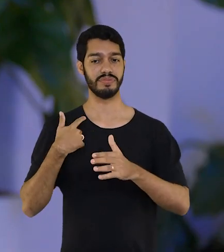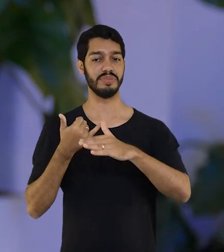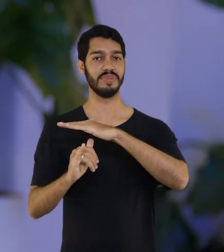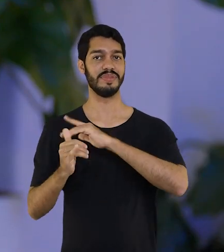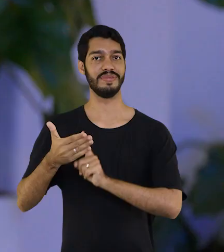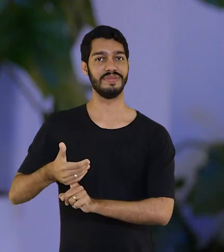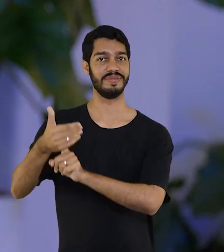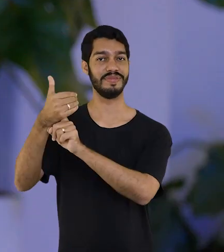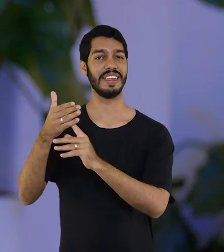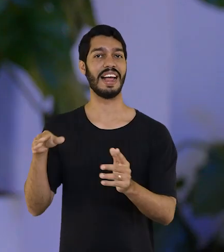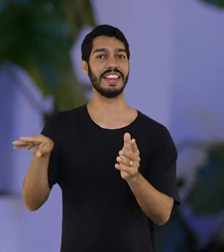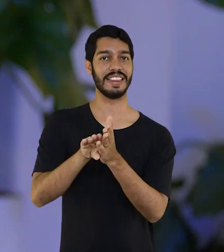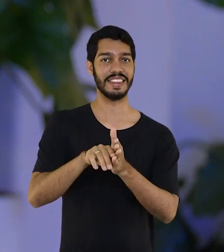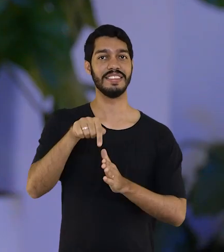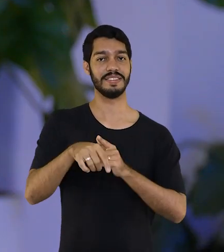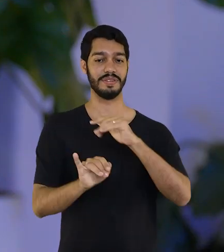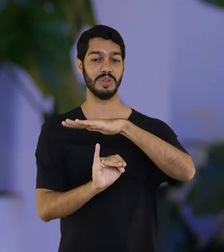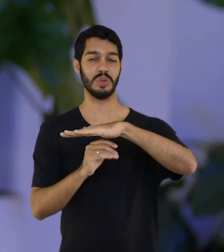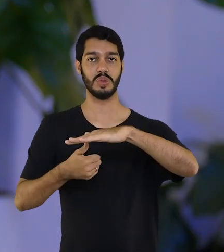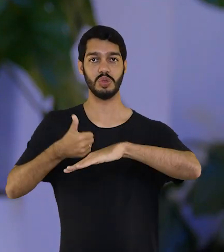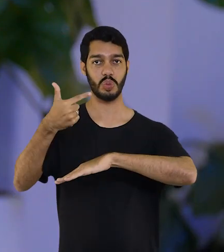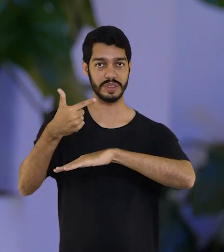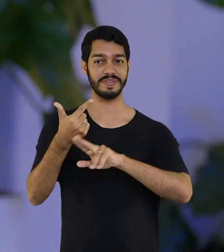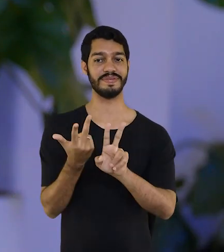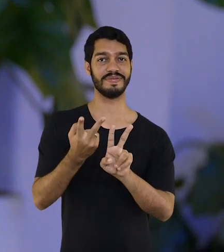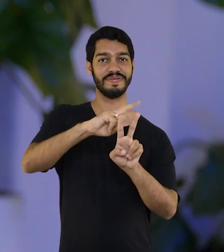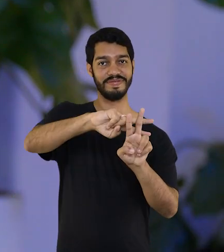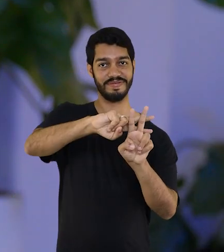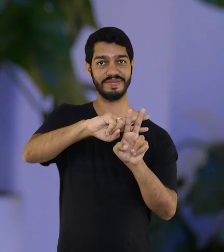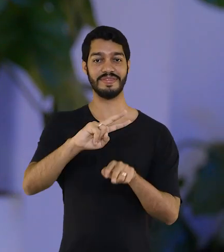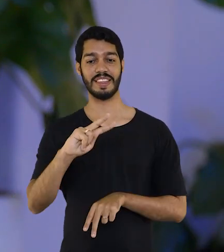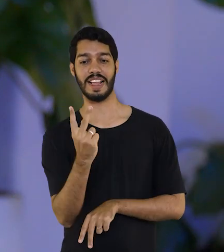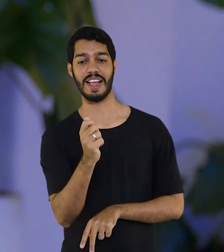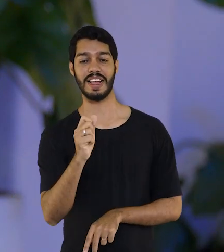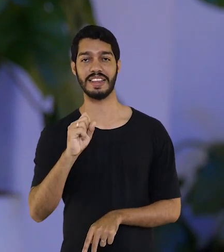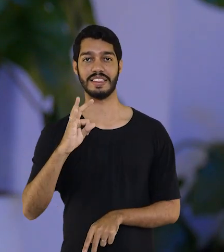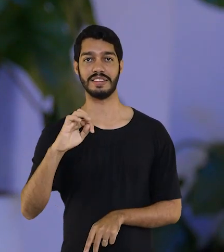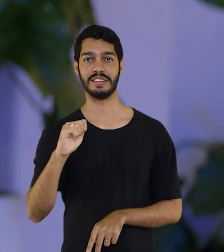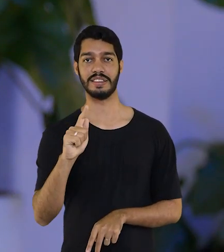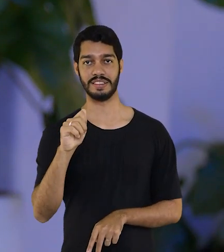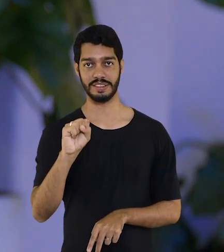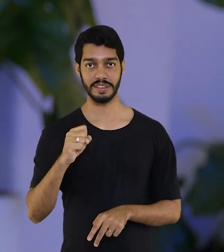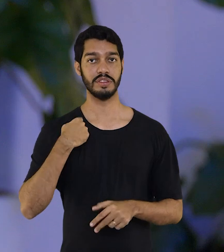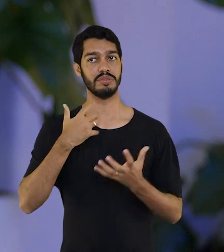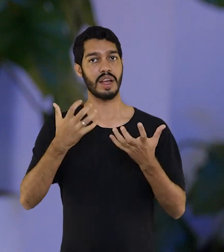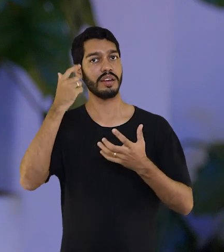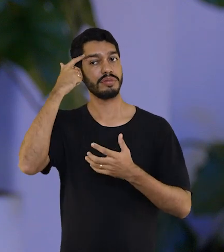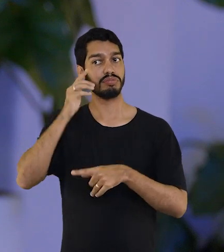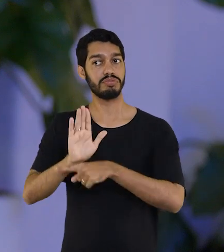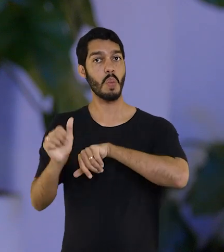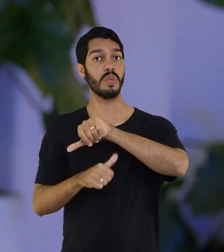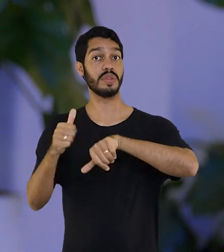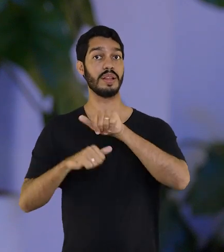Acabei entrando numa startup que é até aqui no Instituto 12, a Hashtags. Depois, assumi uma diretoria de risco compliance para tentar mudar o